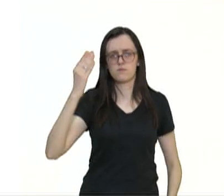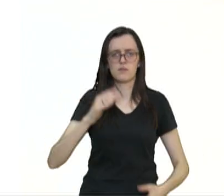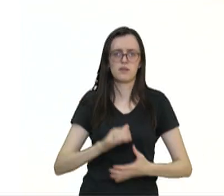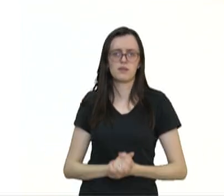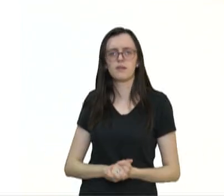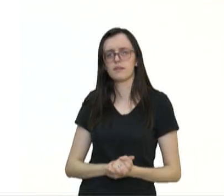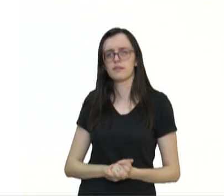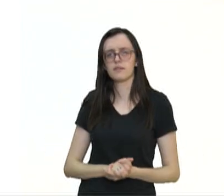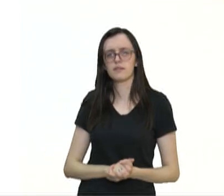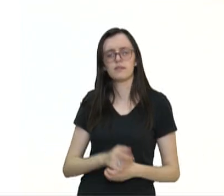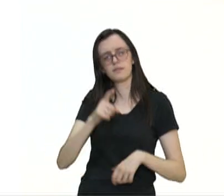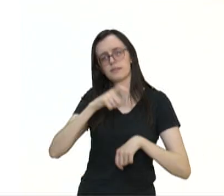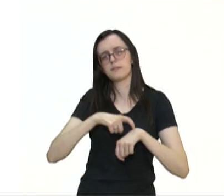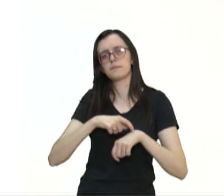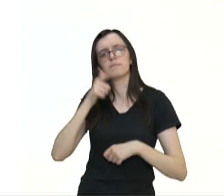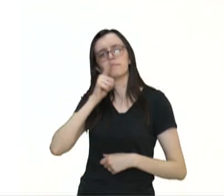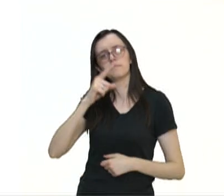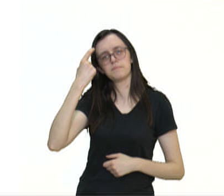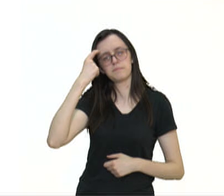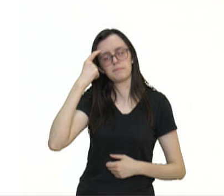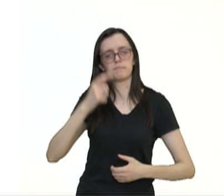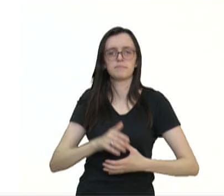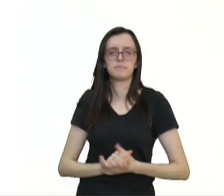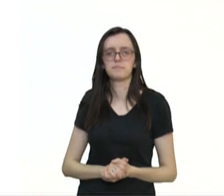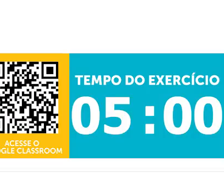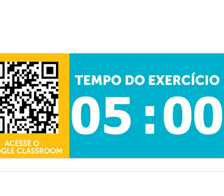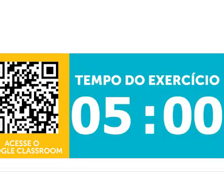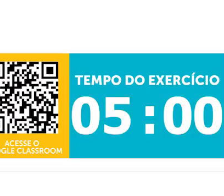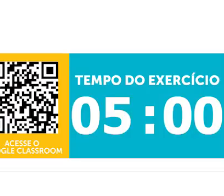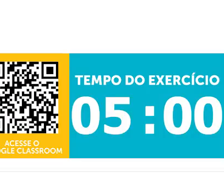falsa. Tempinho aí para vocês pensarem.